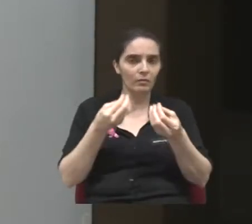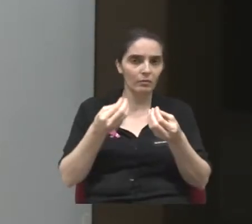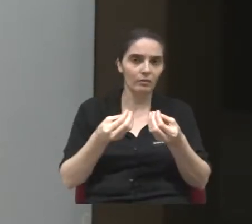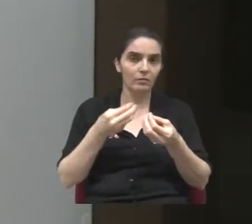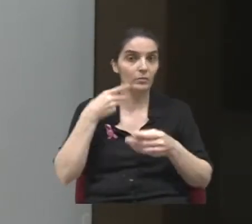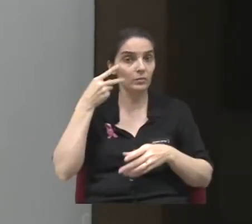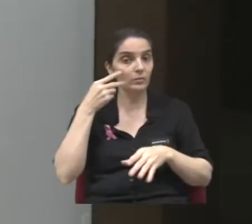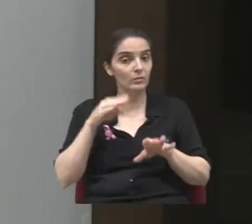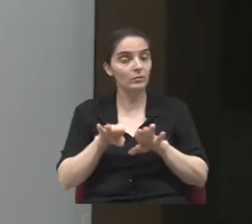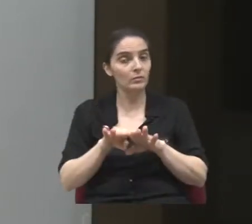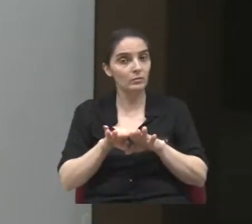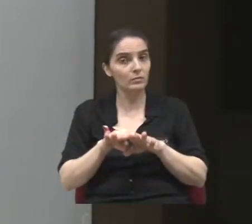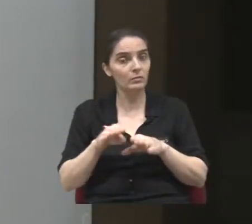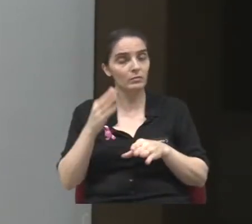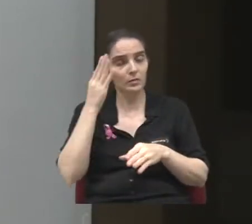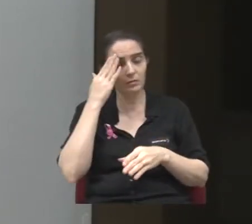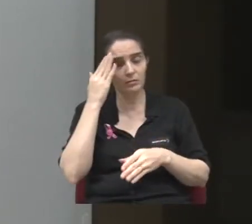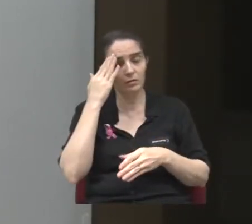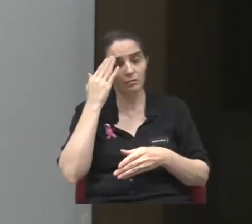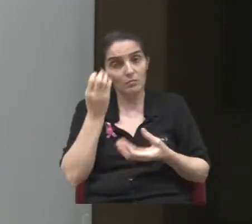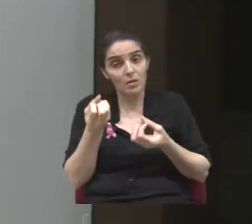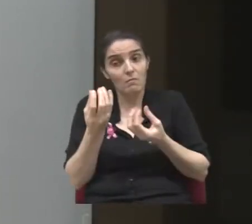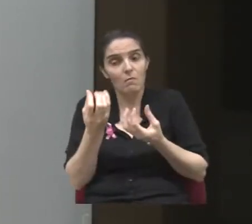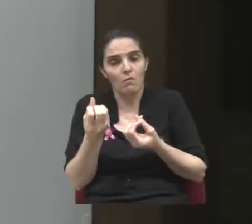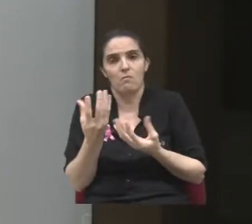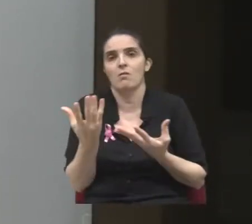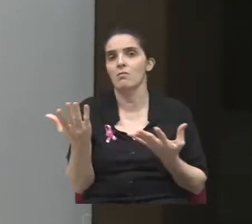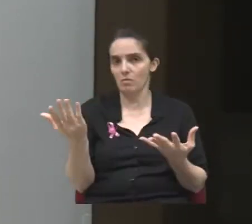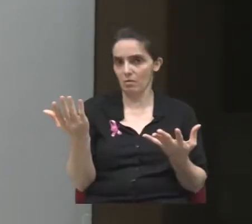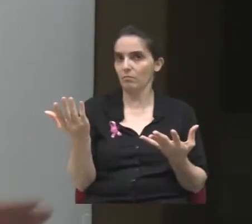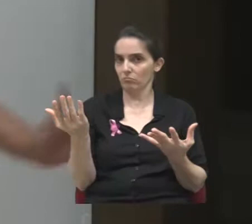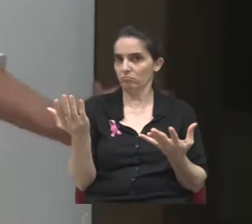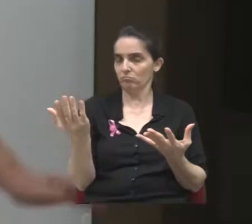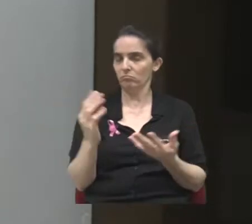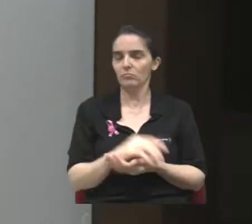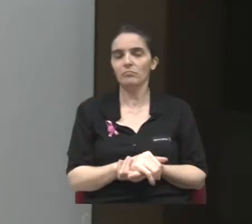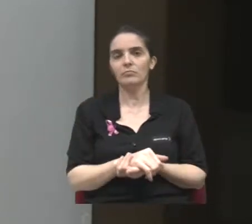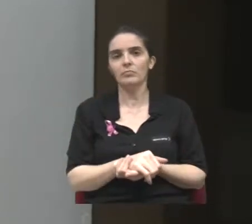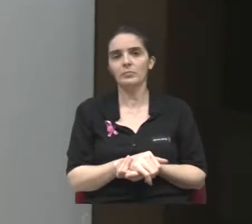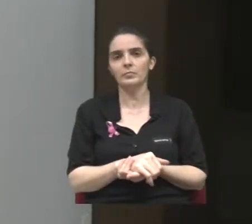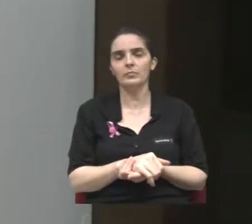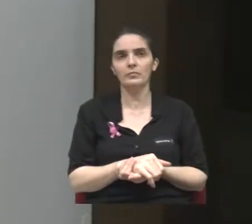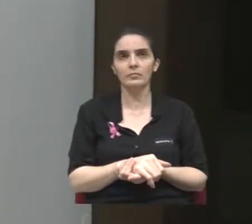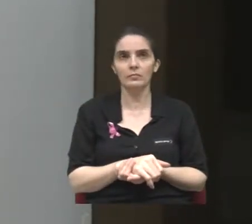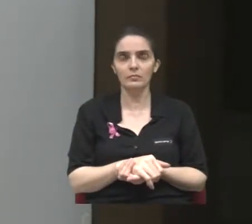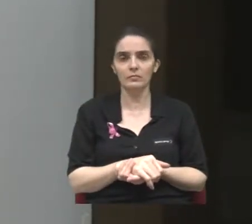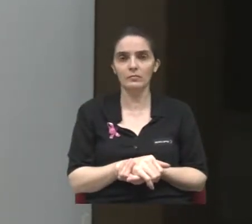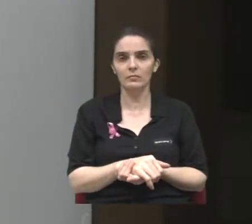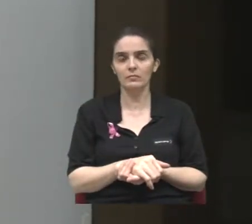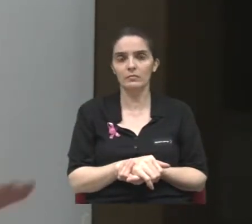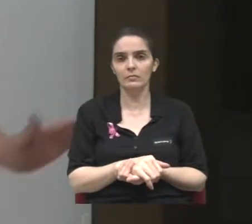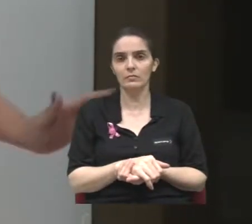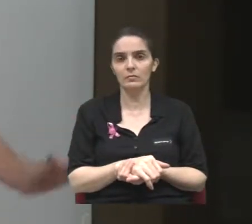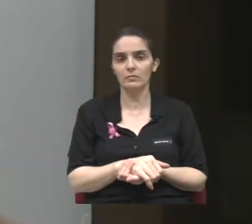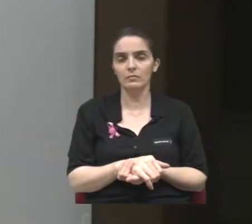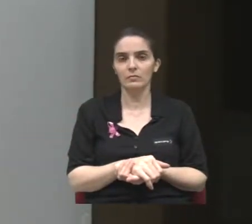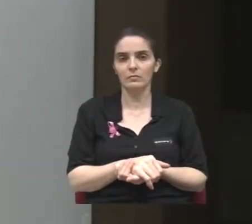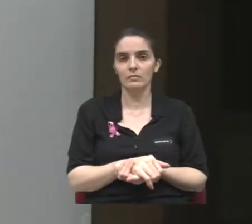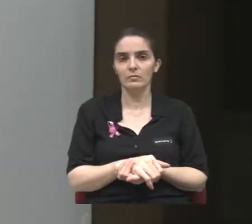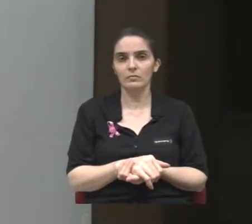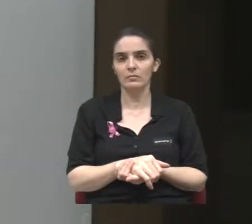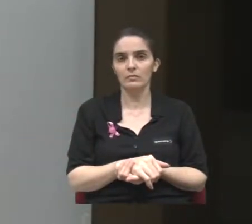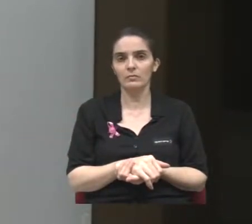maiores informações referente a isso. Então, sai, pelo jeito, realmente